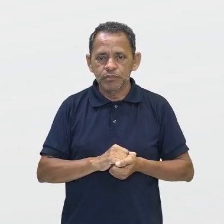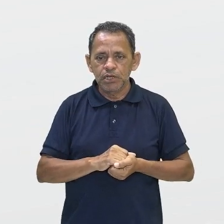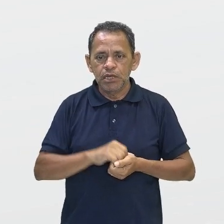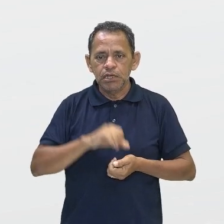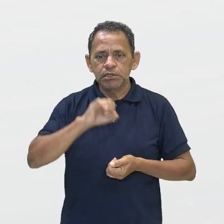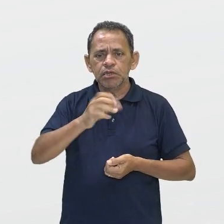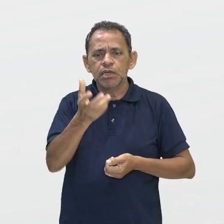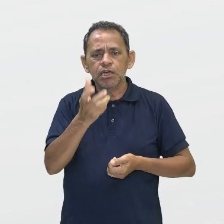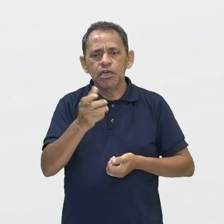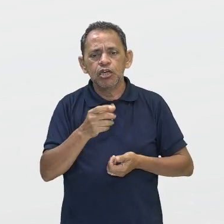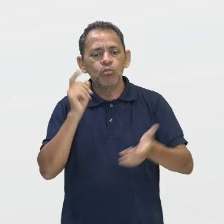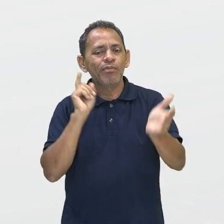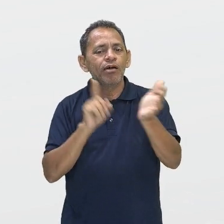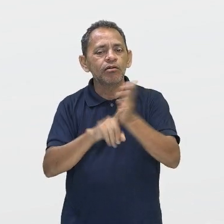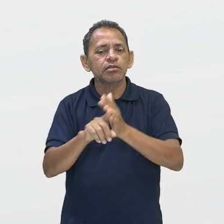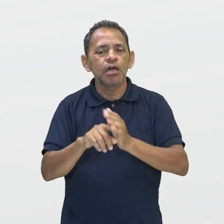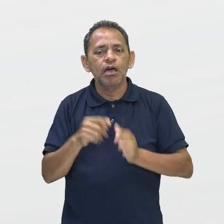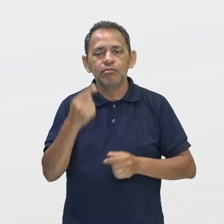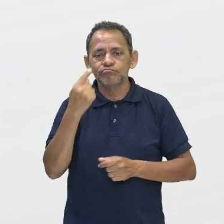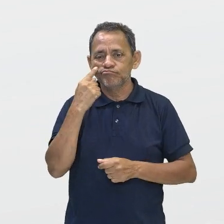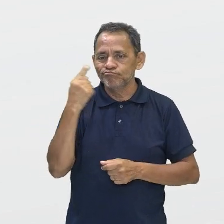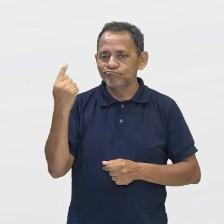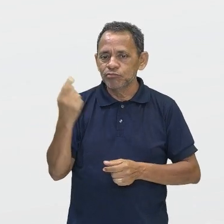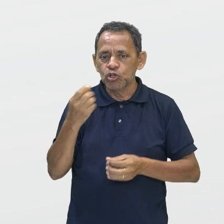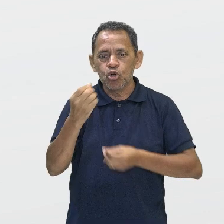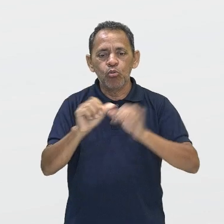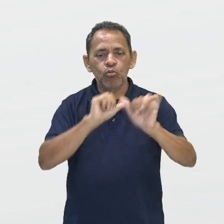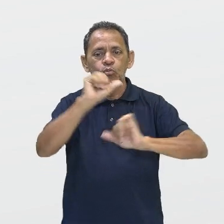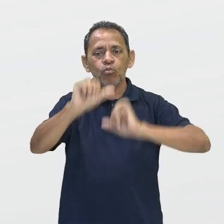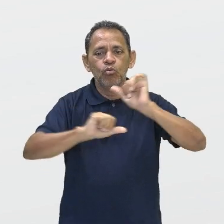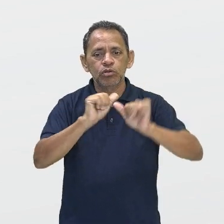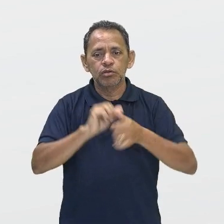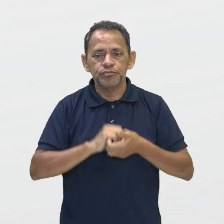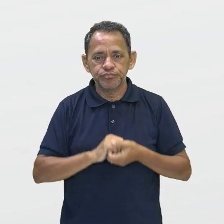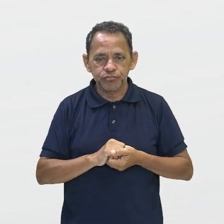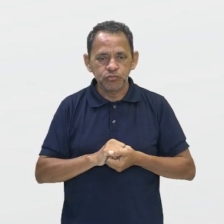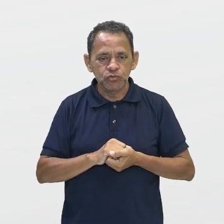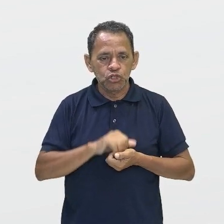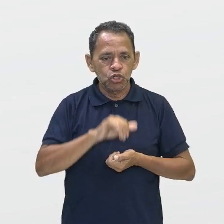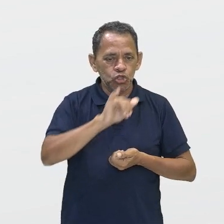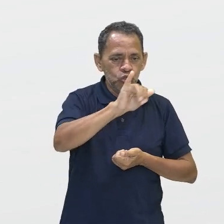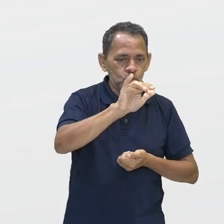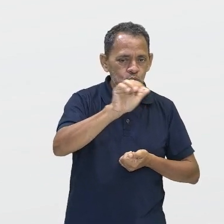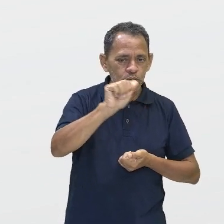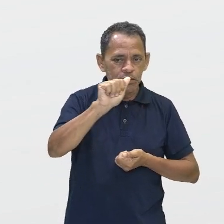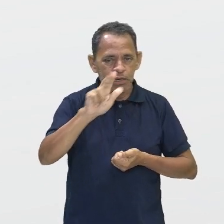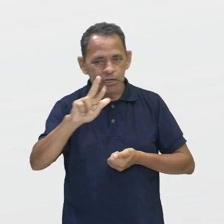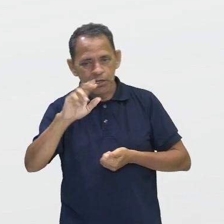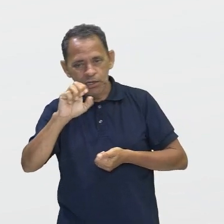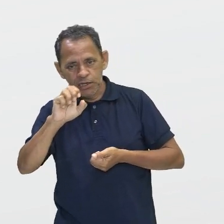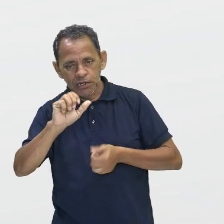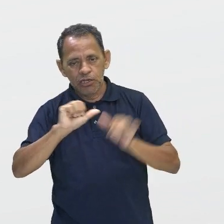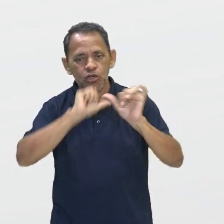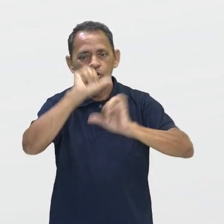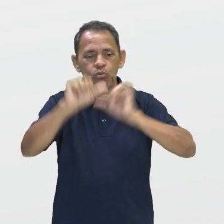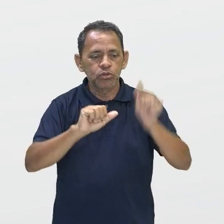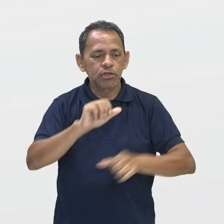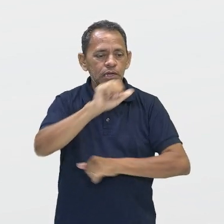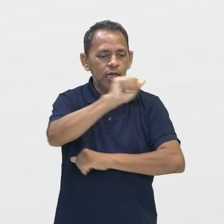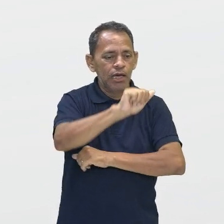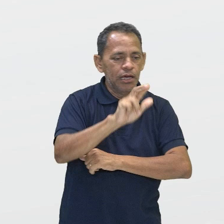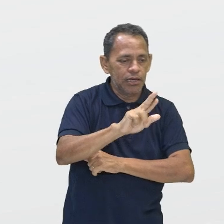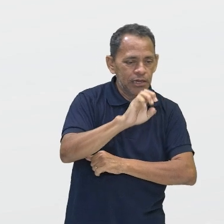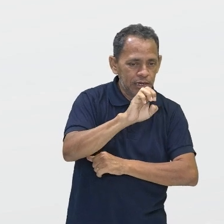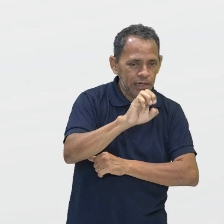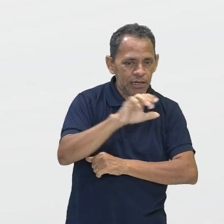quero fazer uma pergunta, olha só aí o que aconteceu. Em vez de ser you are, eu transformei para